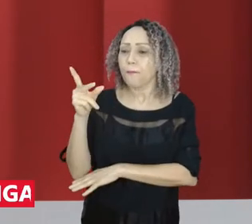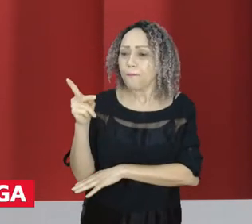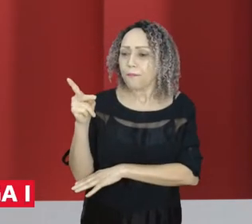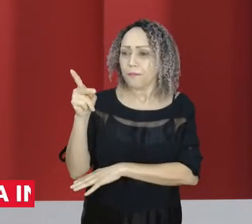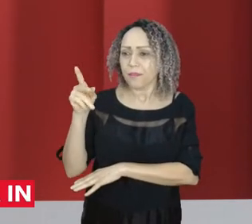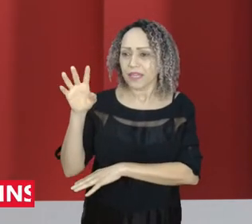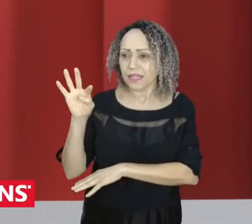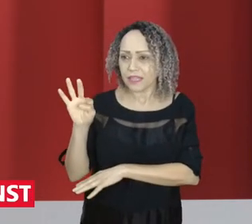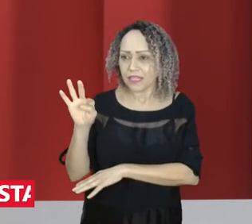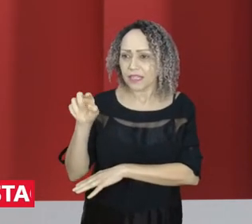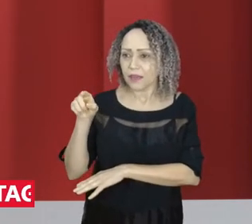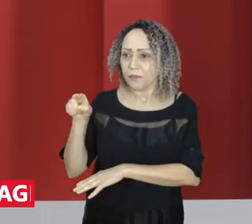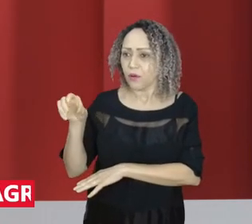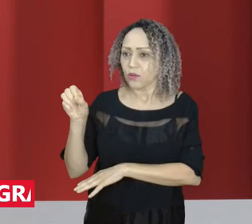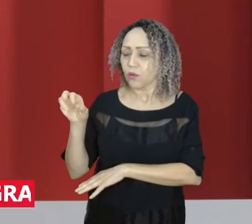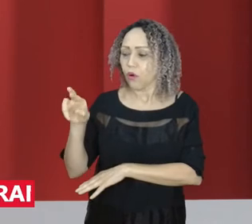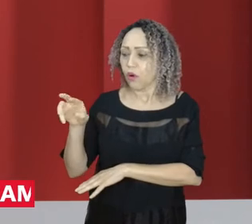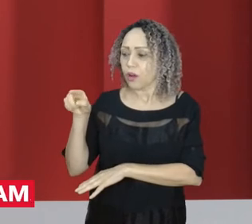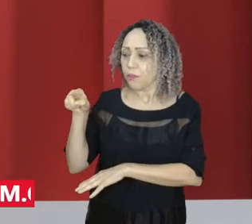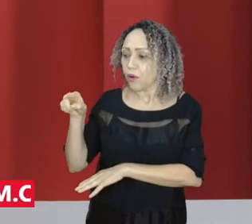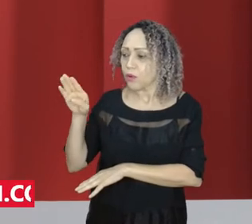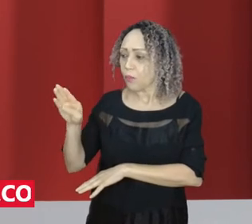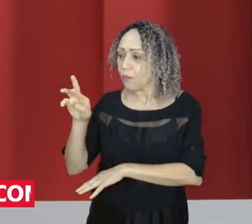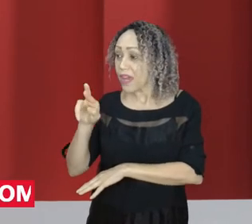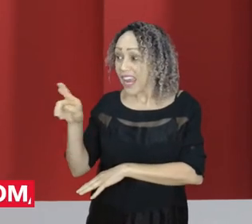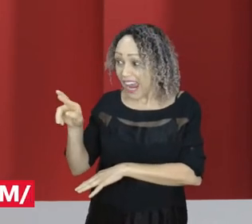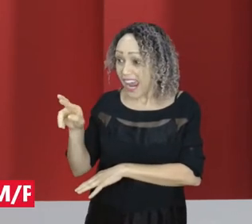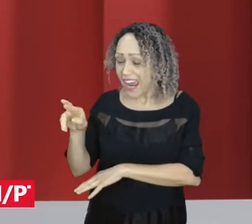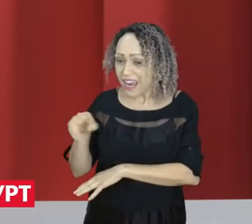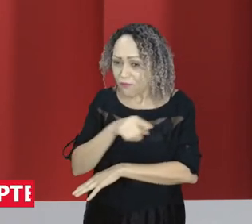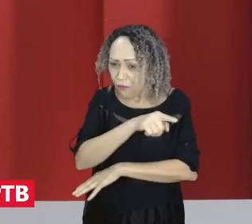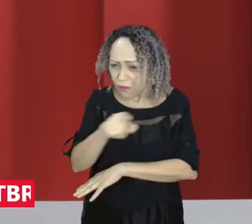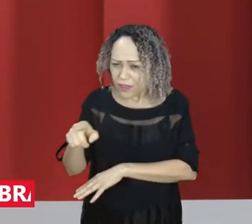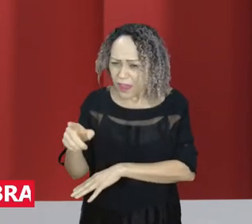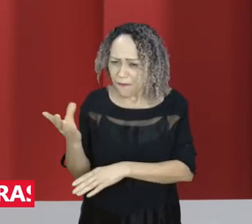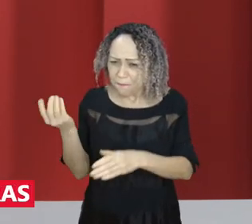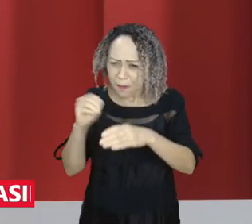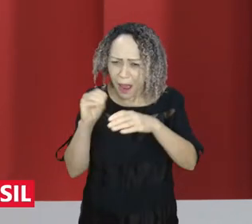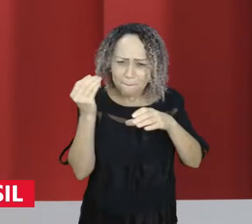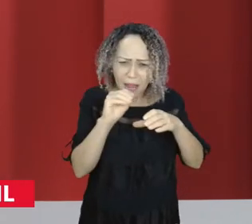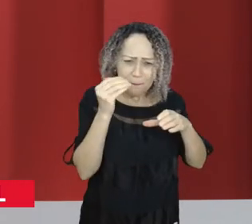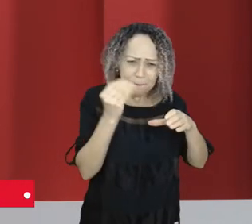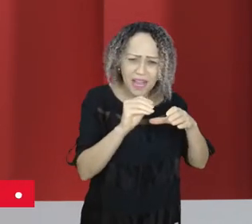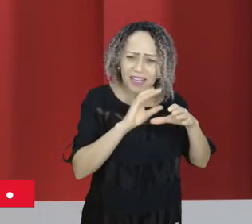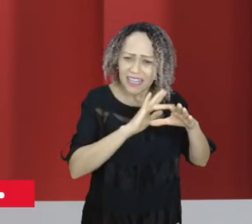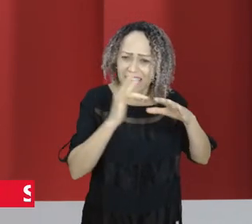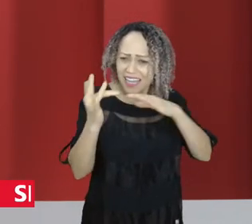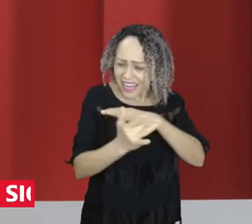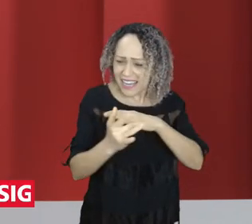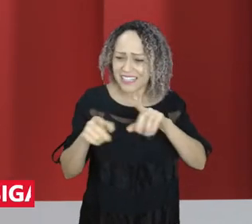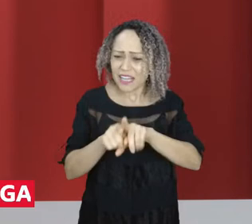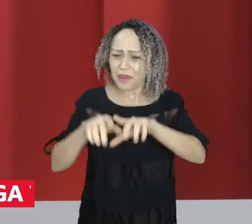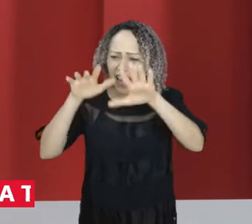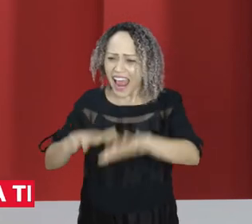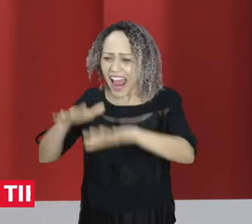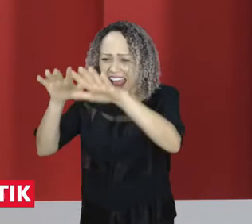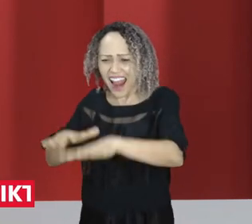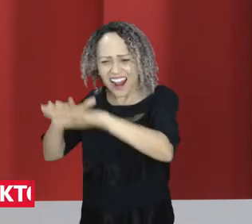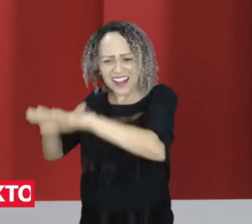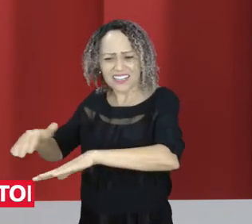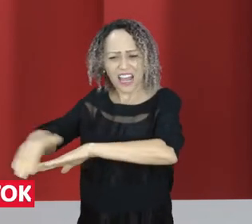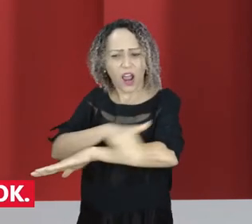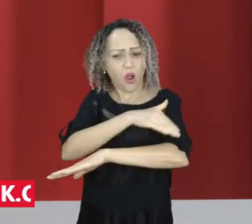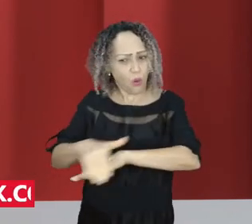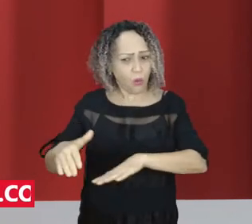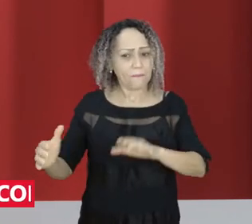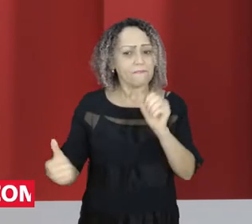pt.org.br e se organize. Vamos ocupar as ruas e as redes para garantir a vitória do Lula. E hoje